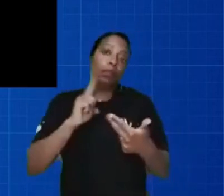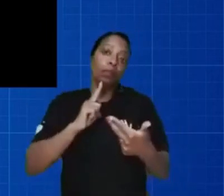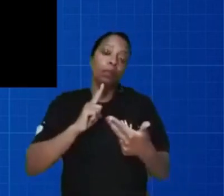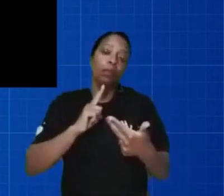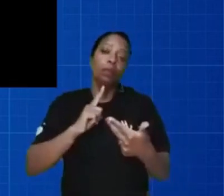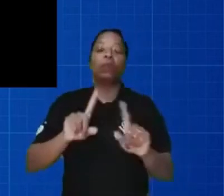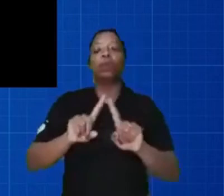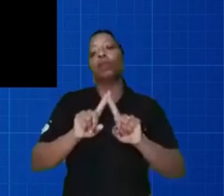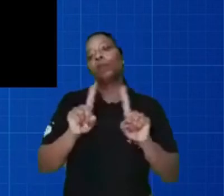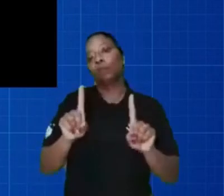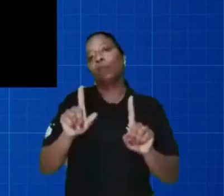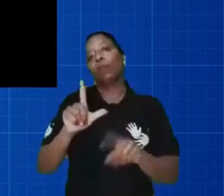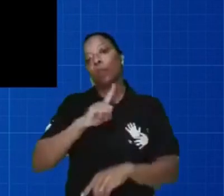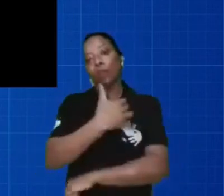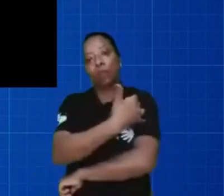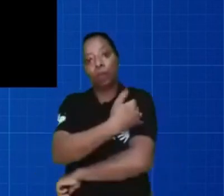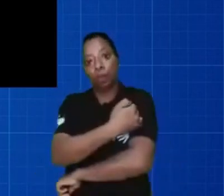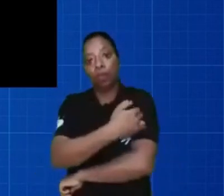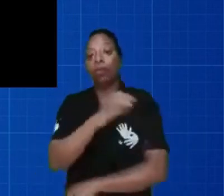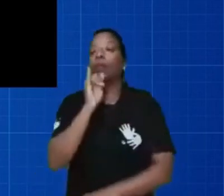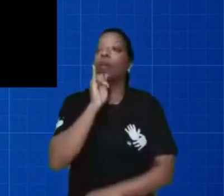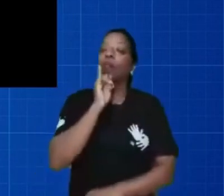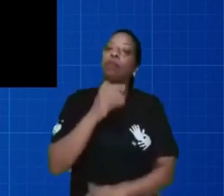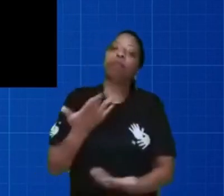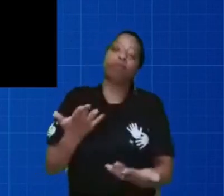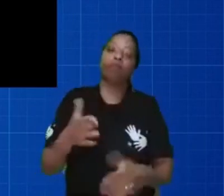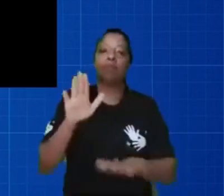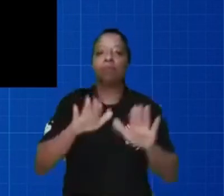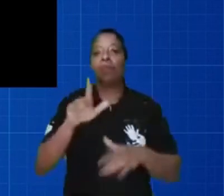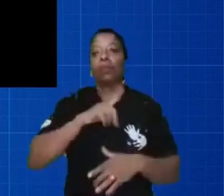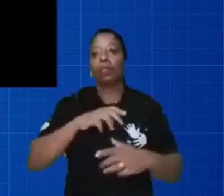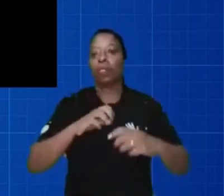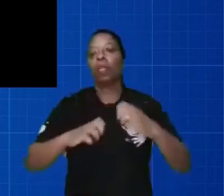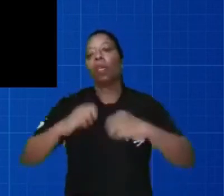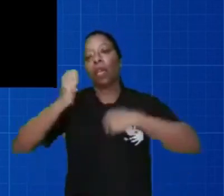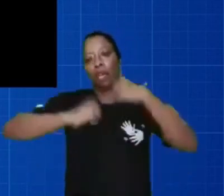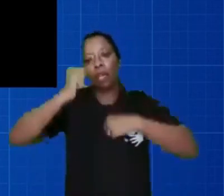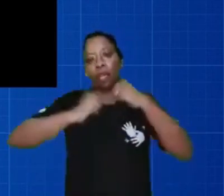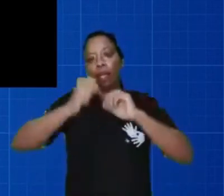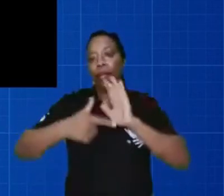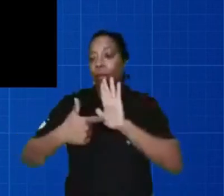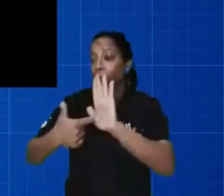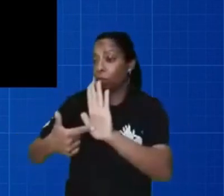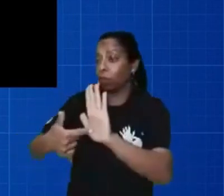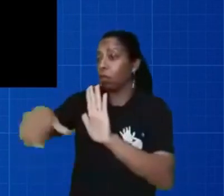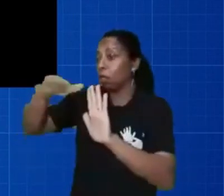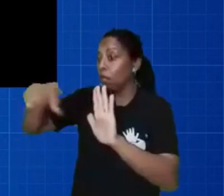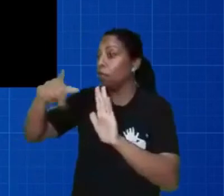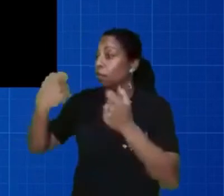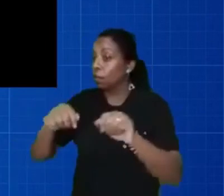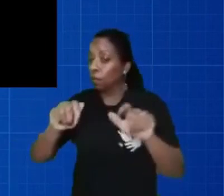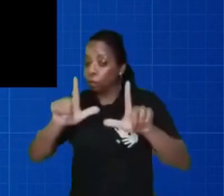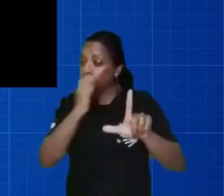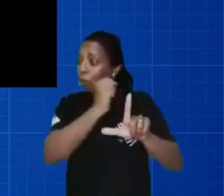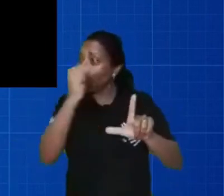mantenham o calendário de vacinação em dia, mas é importante que a gente também tenha consciência de procurar a unidade de saúde para ver se está tudo em